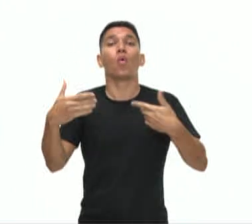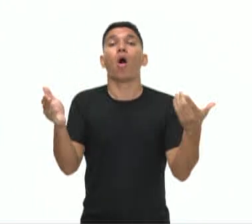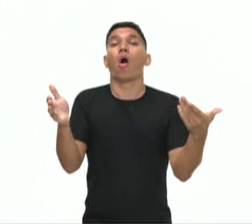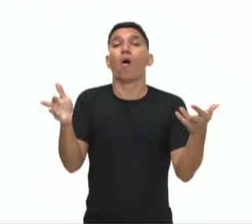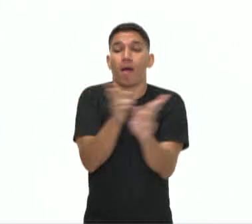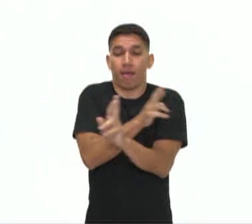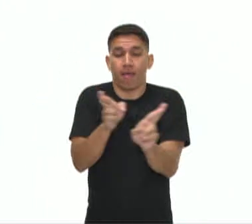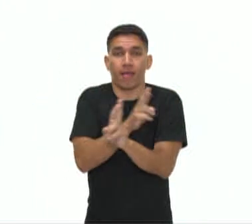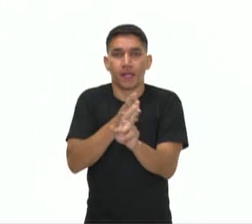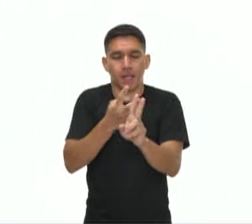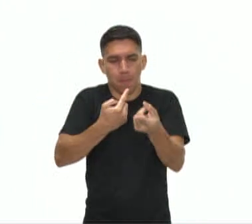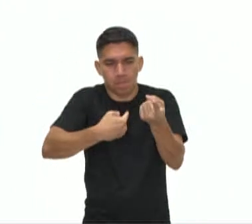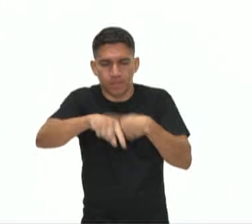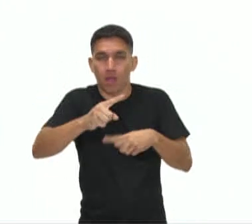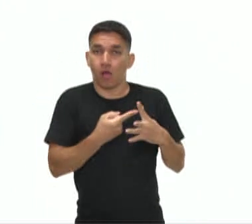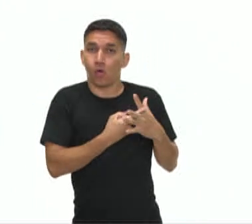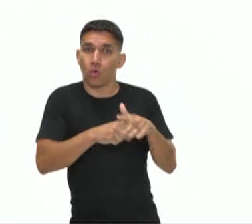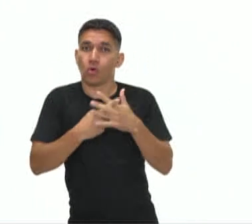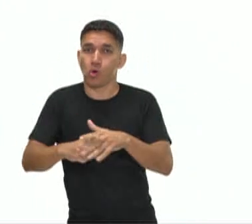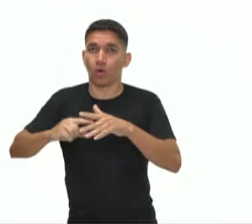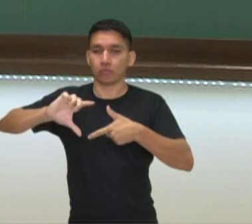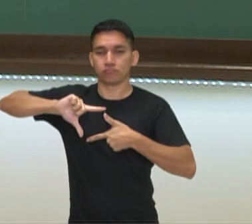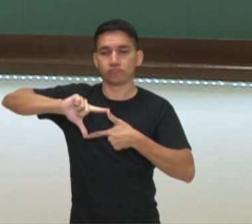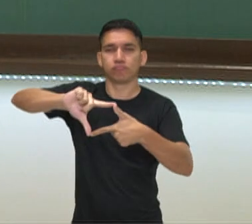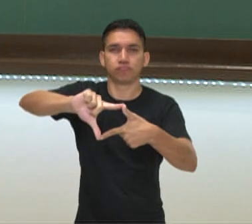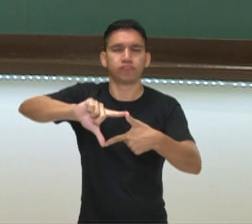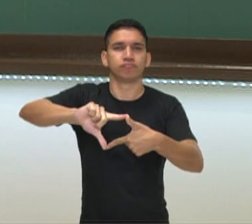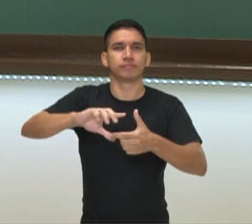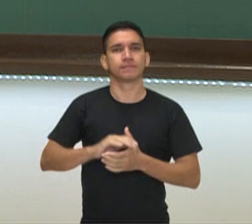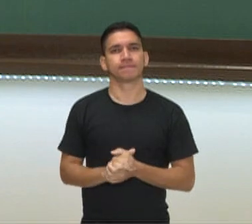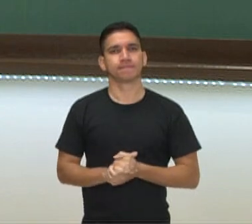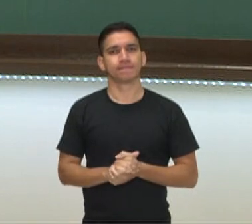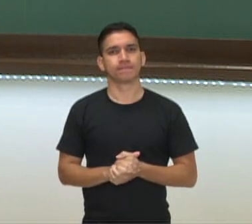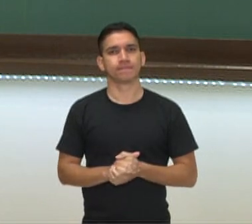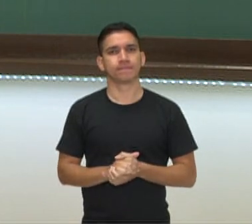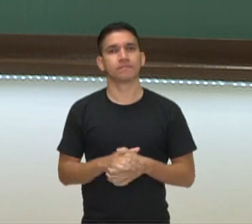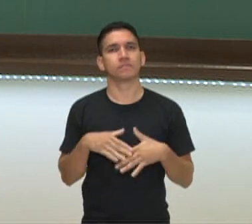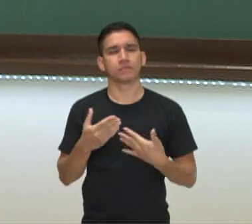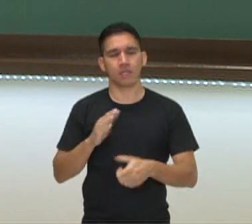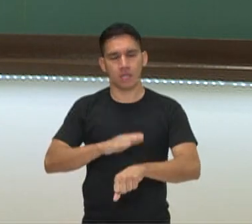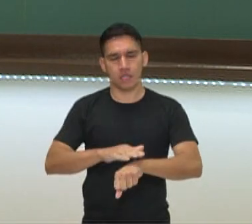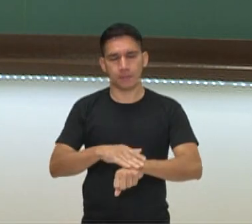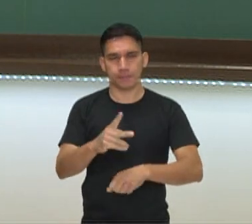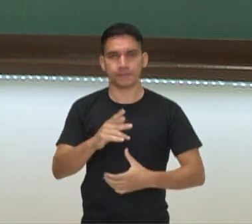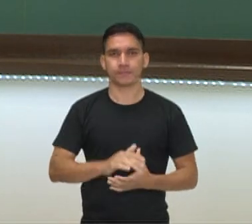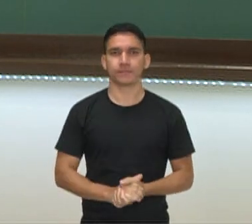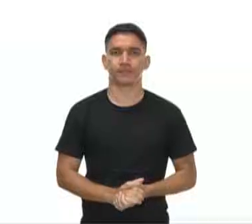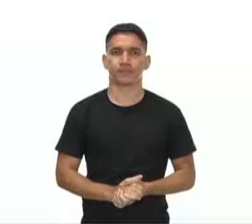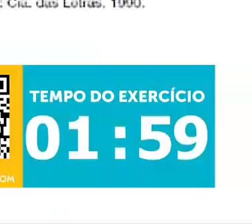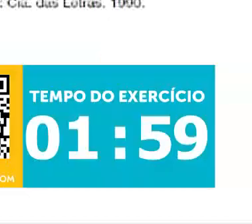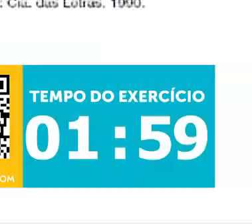com a modernização conservadora. Questão tranquila, tempinho para vocês.